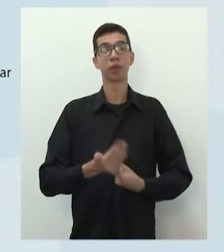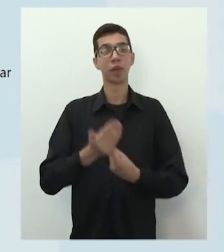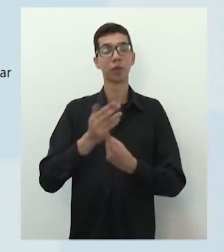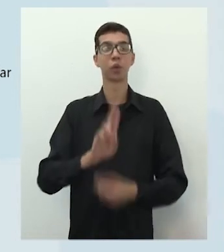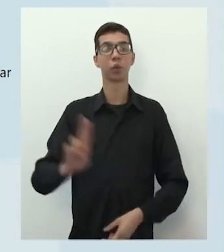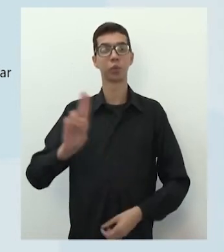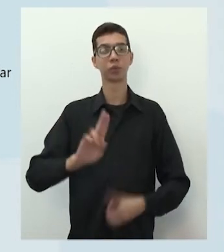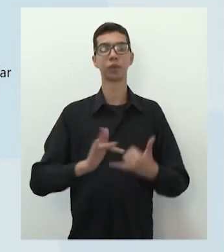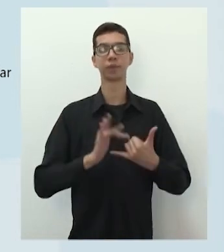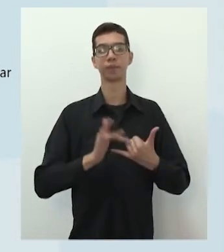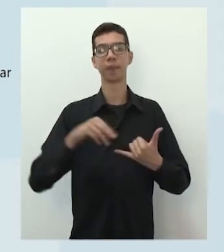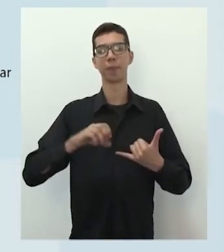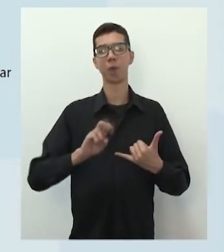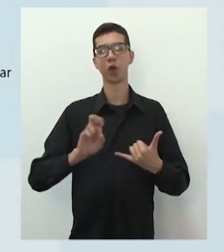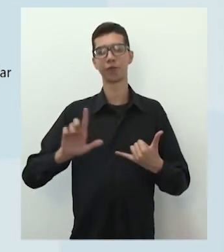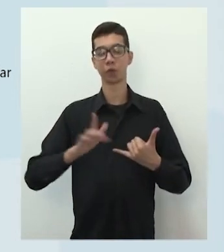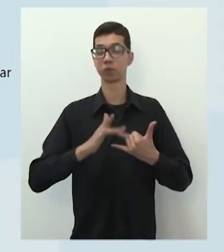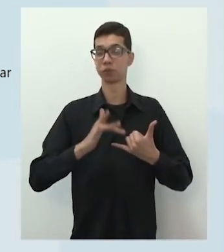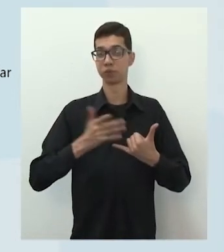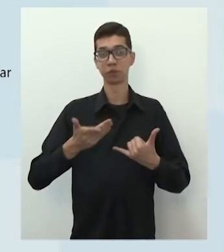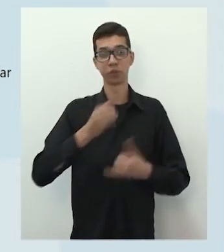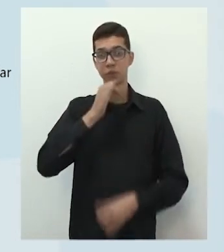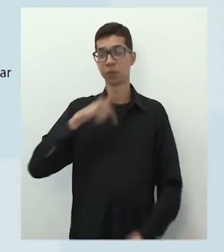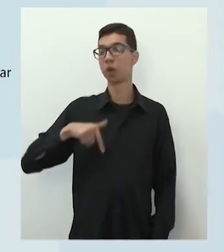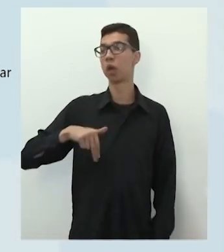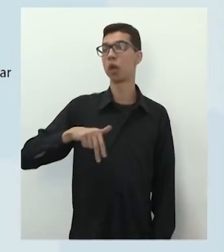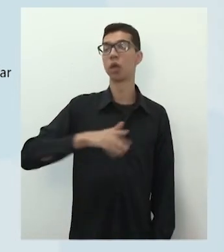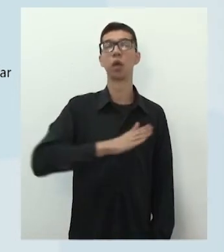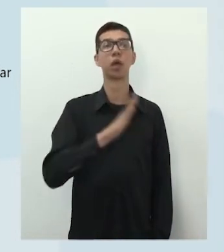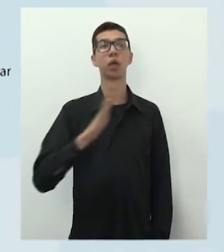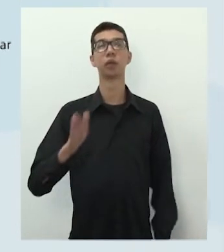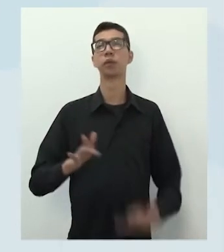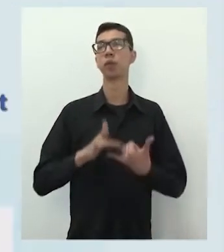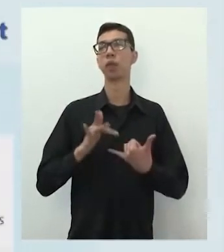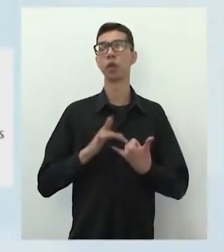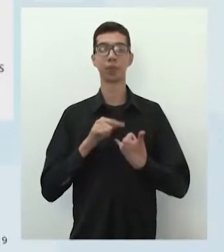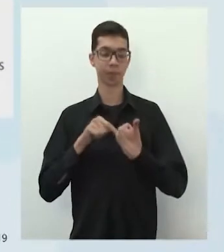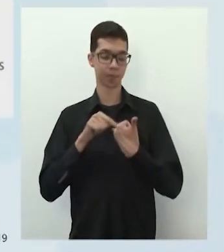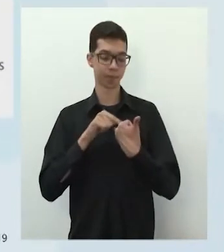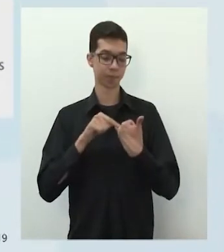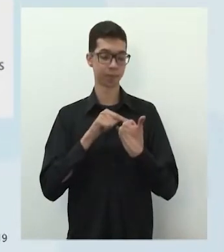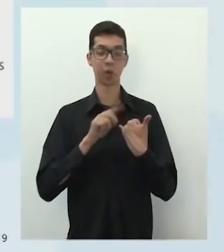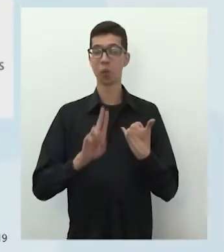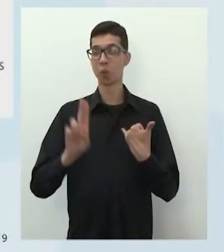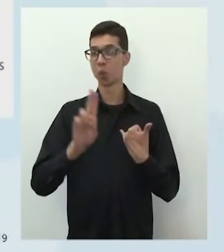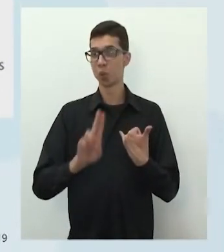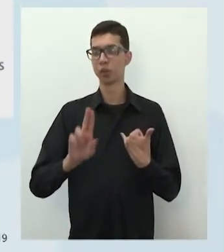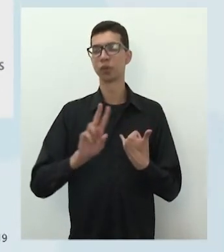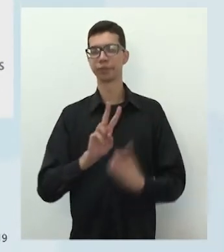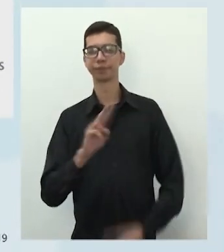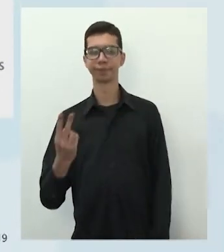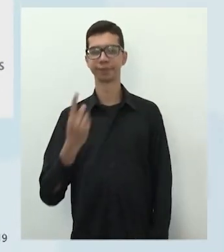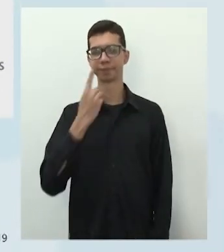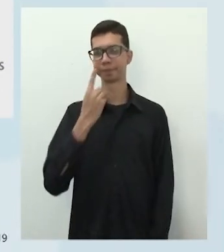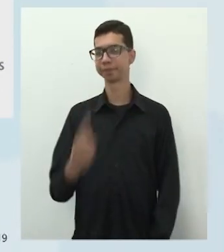tenho colegas ainda que ficam dizendo assim para os pais, olha, põe o computador no meio da sala, para que todo